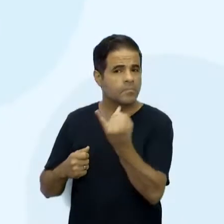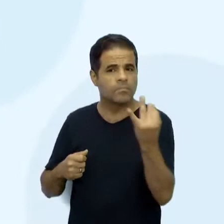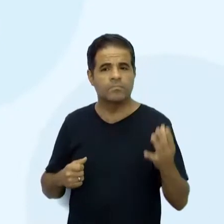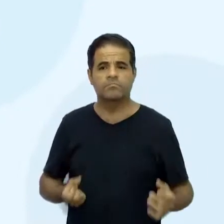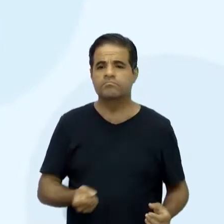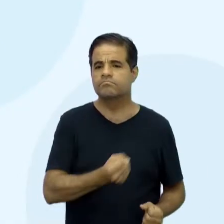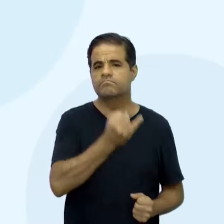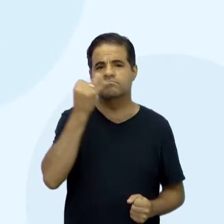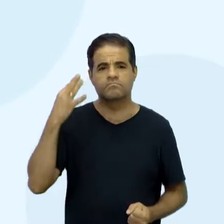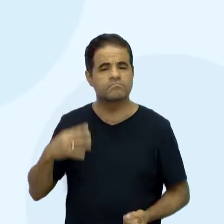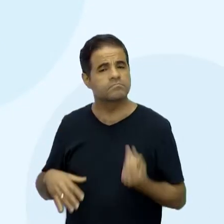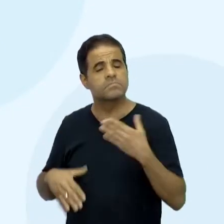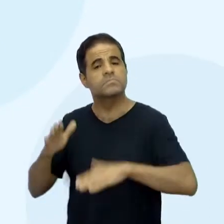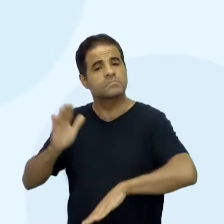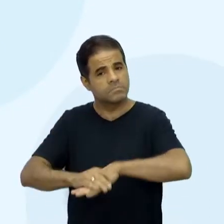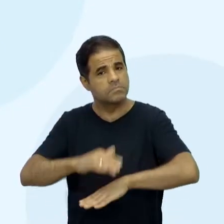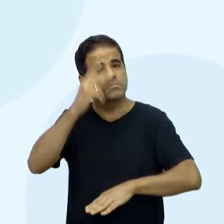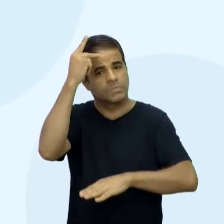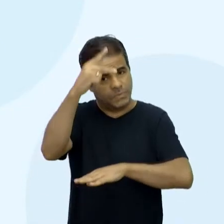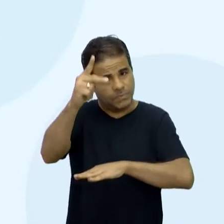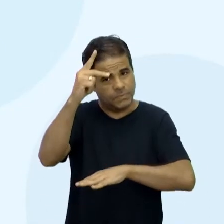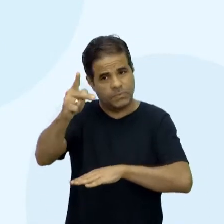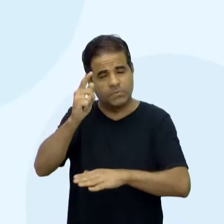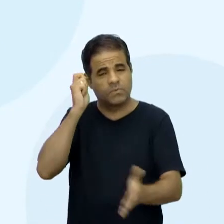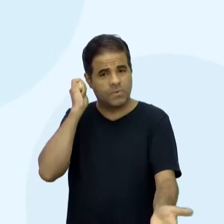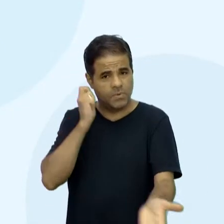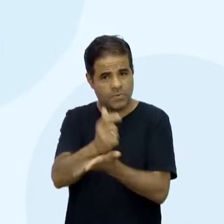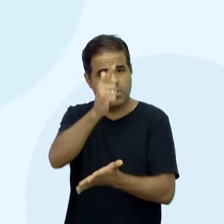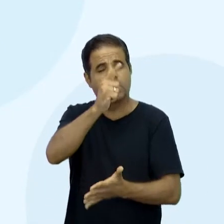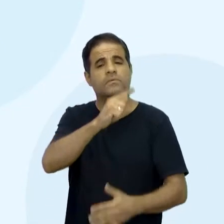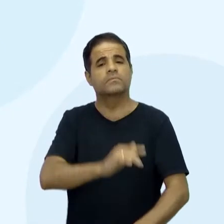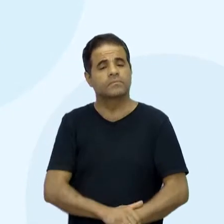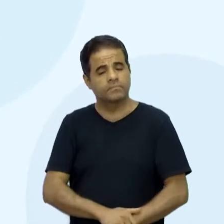de parcelas que você vai assumir,